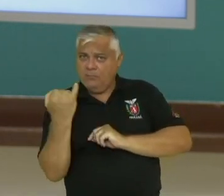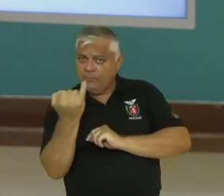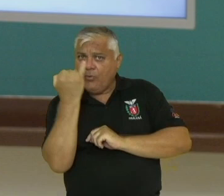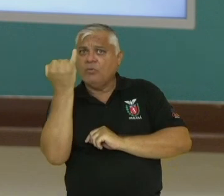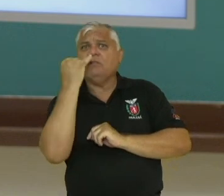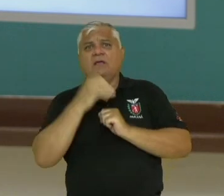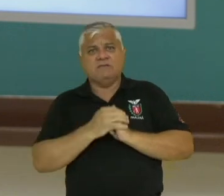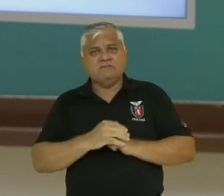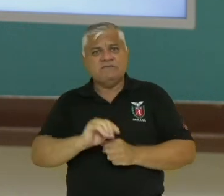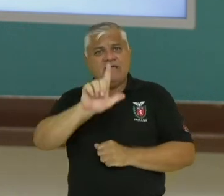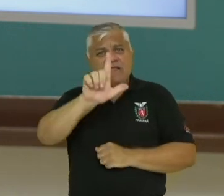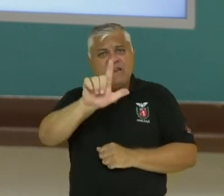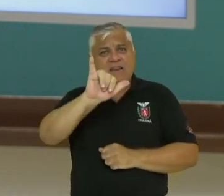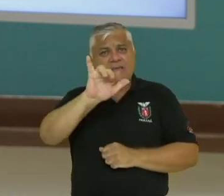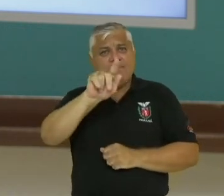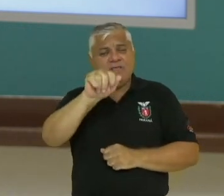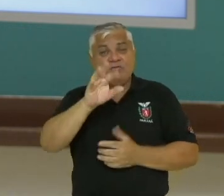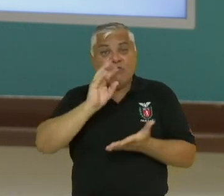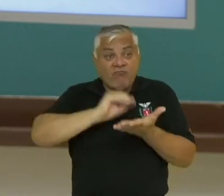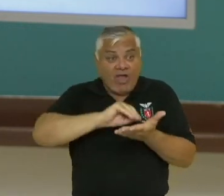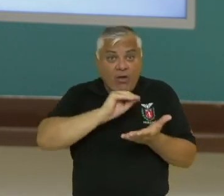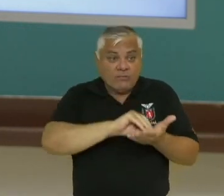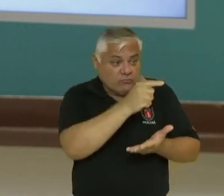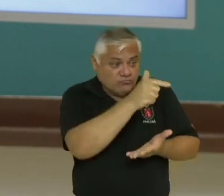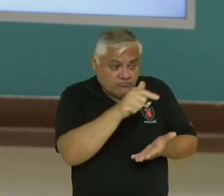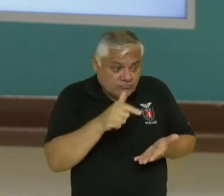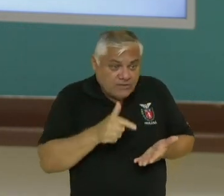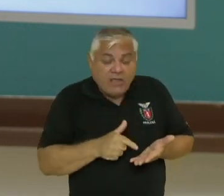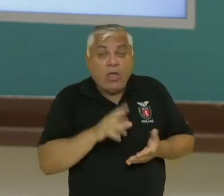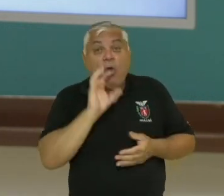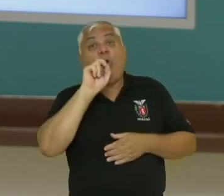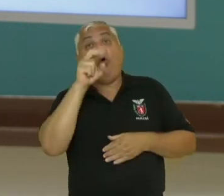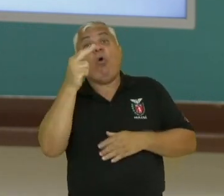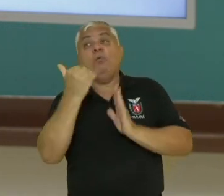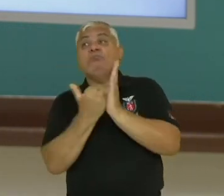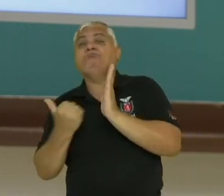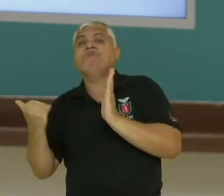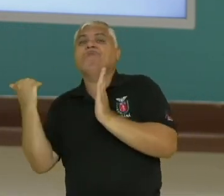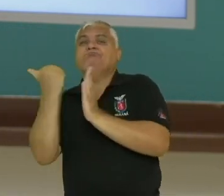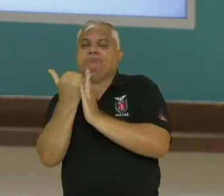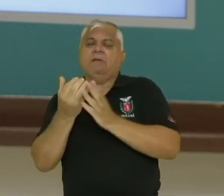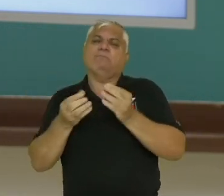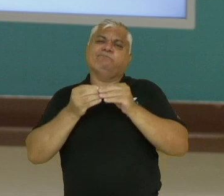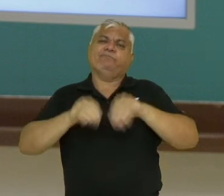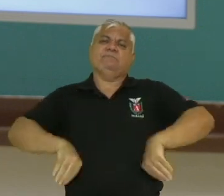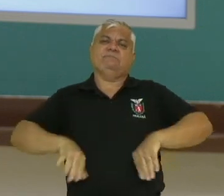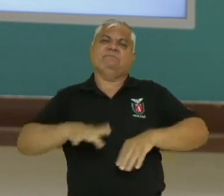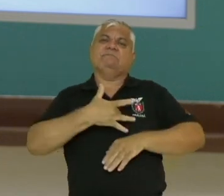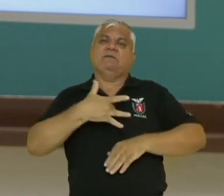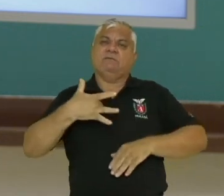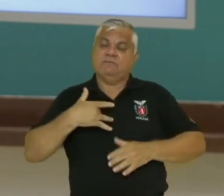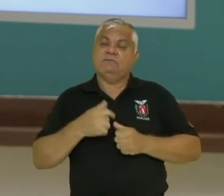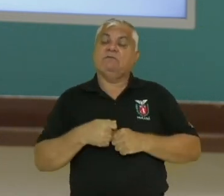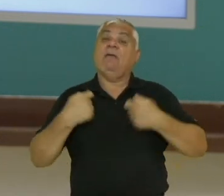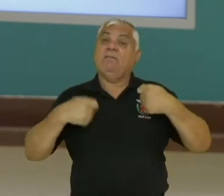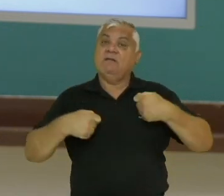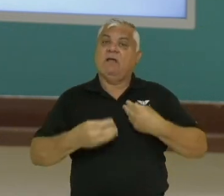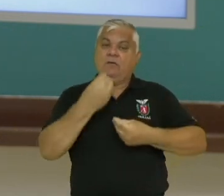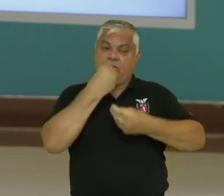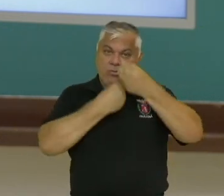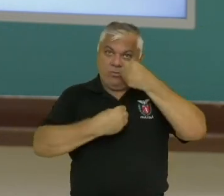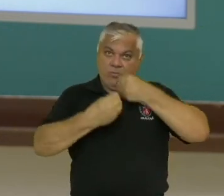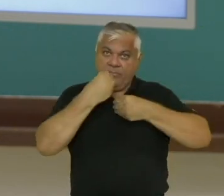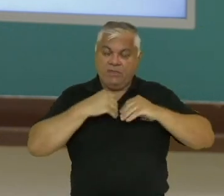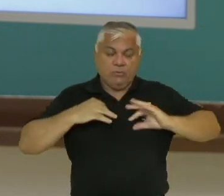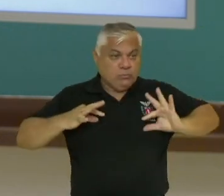lembrem, a falta, carência ou excesso, os extremos, é prejudicial. Devemos comer um pouquinho